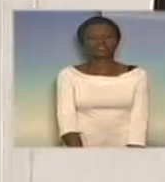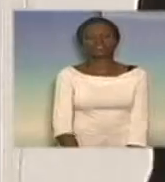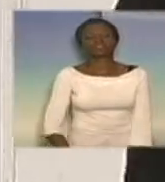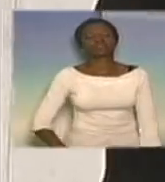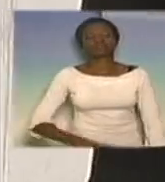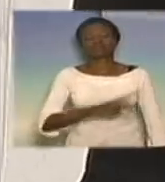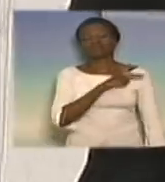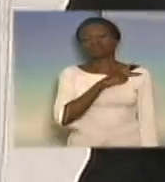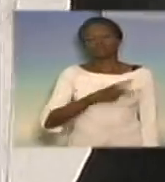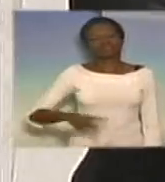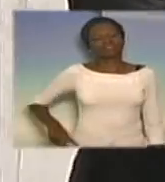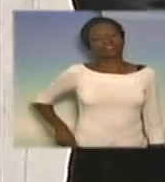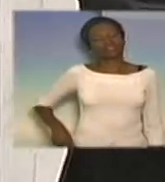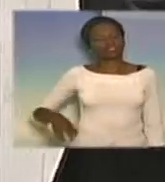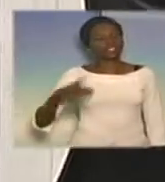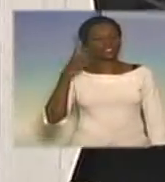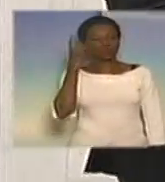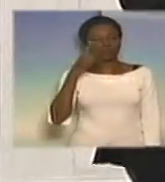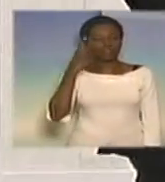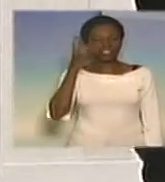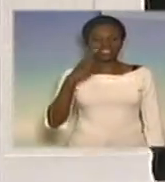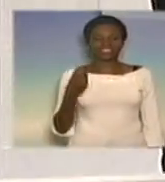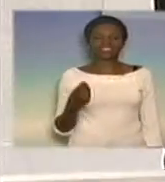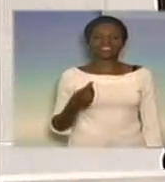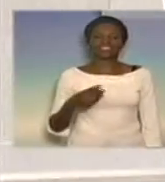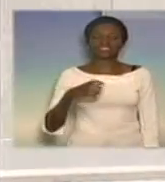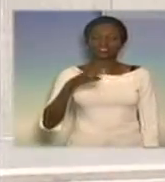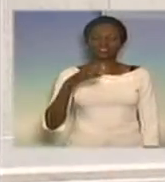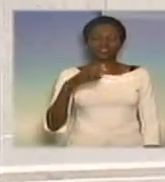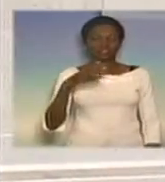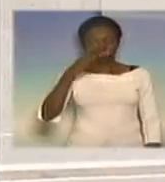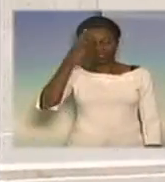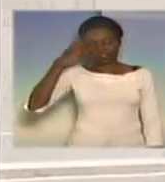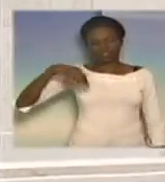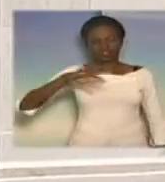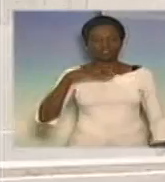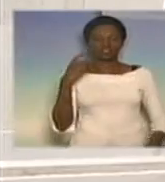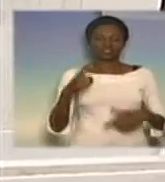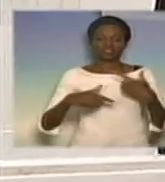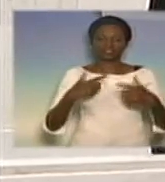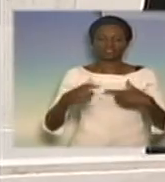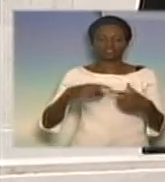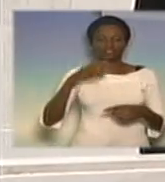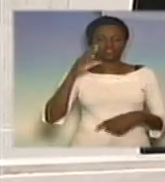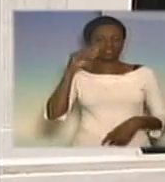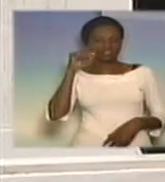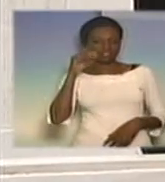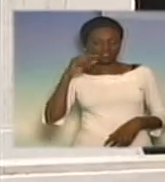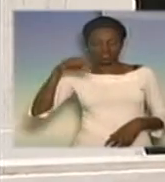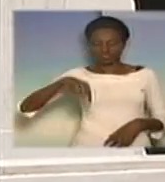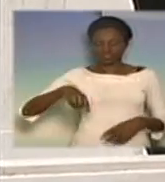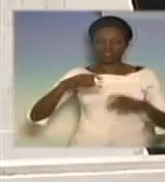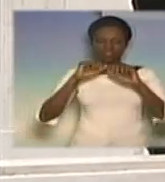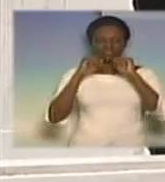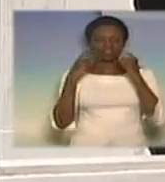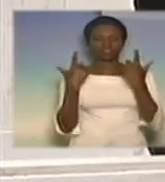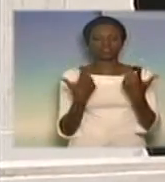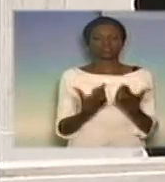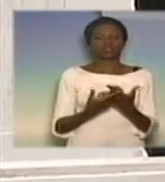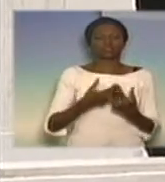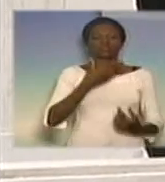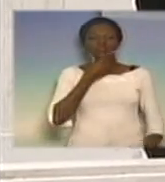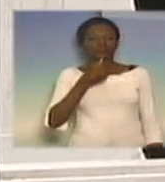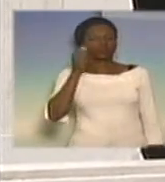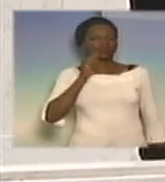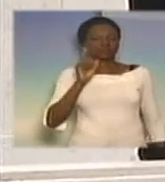Senhor presidente, senhores deputados, senhores funcionários da Assembleia Legislativa, senhores e senhoras que nos